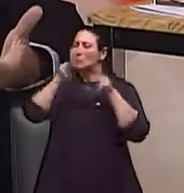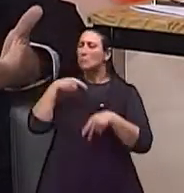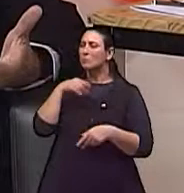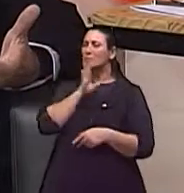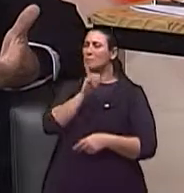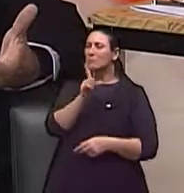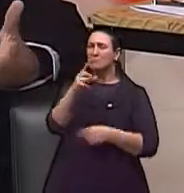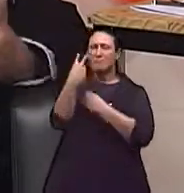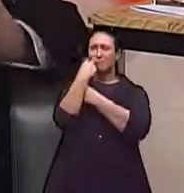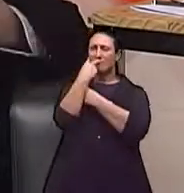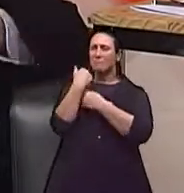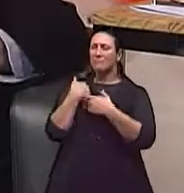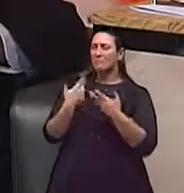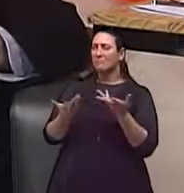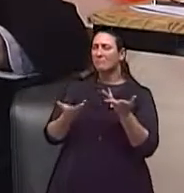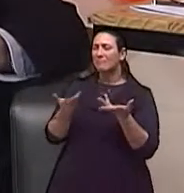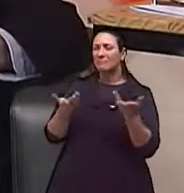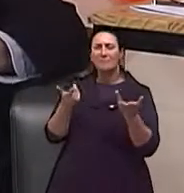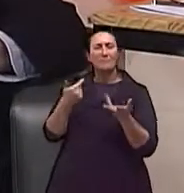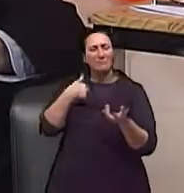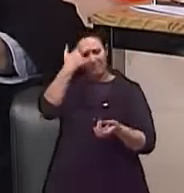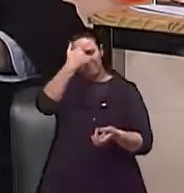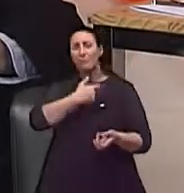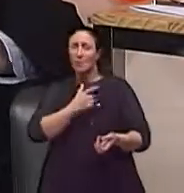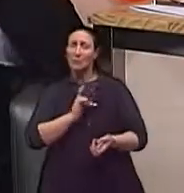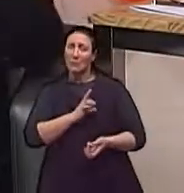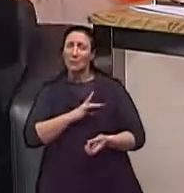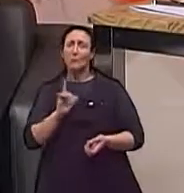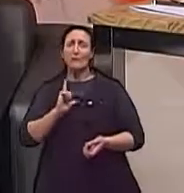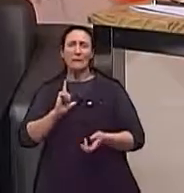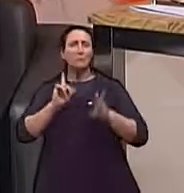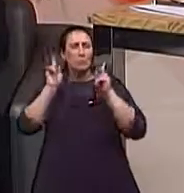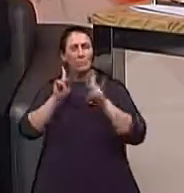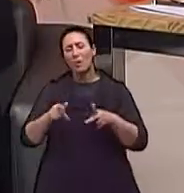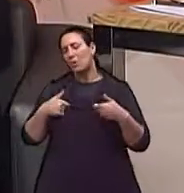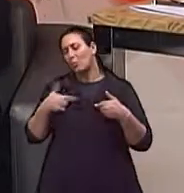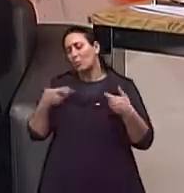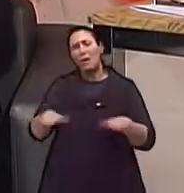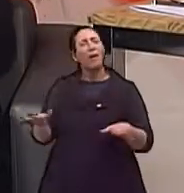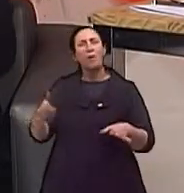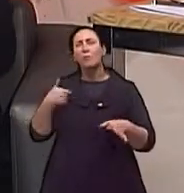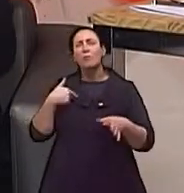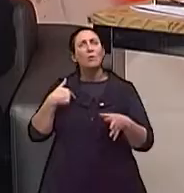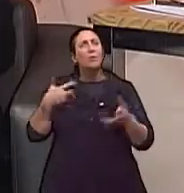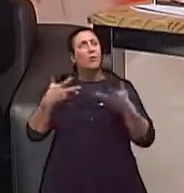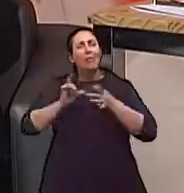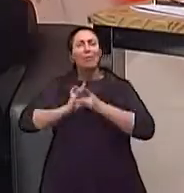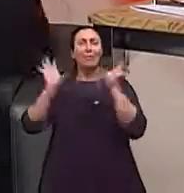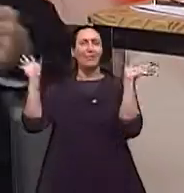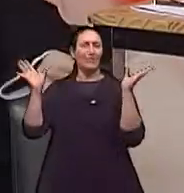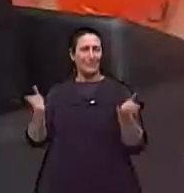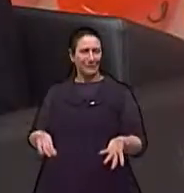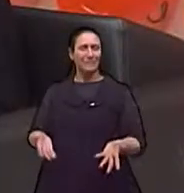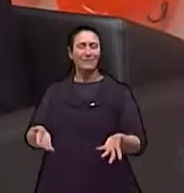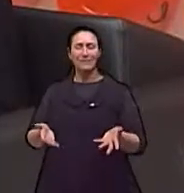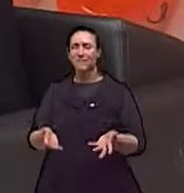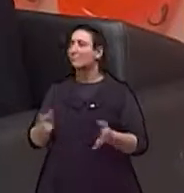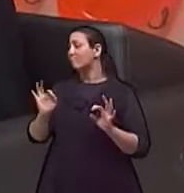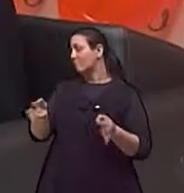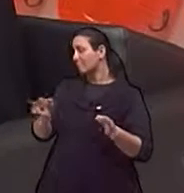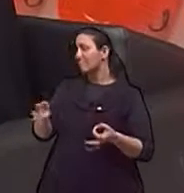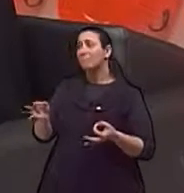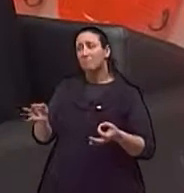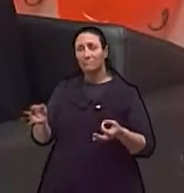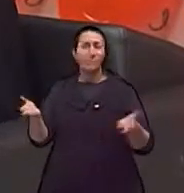técnicos Então esse grande temor faz com que haja um grande temor do envelhecimento perfeito e talvez seja a hora